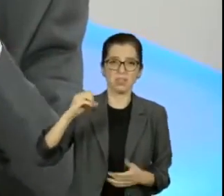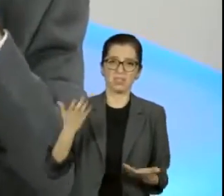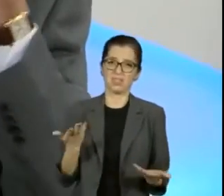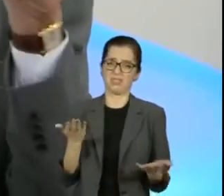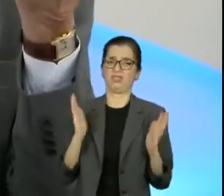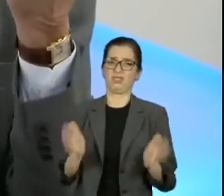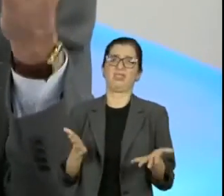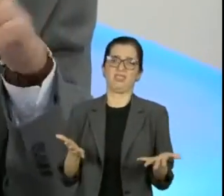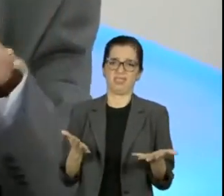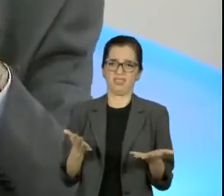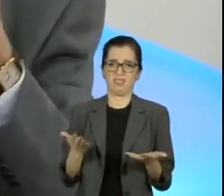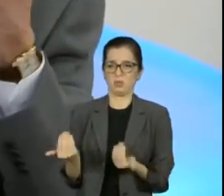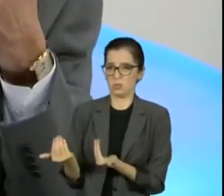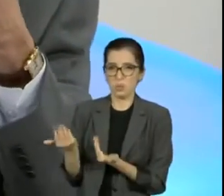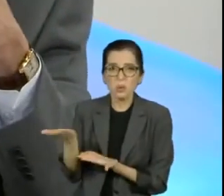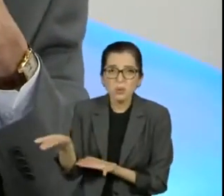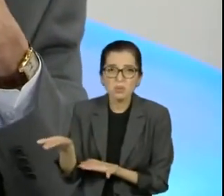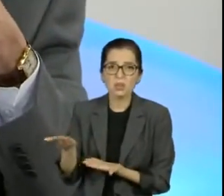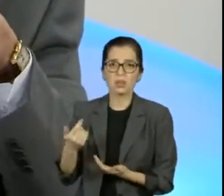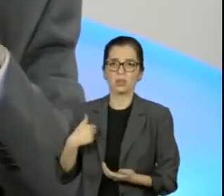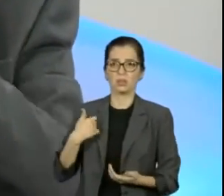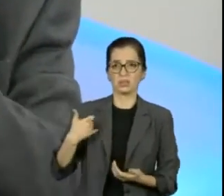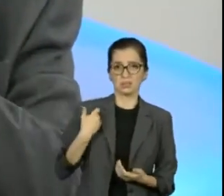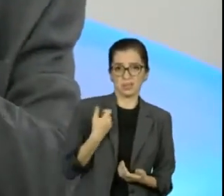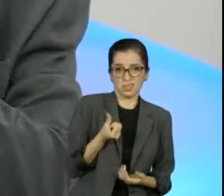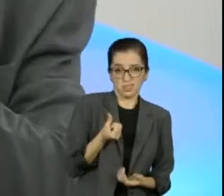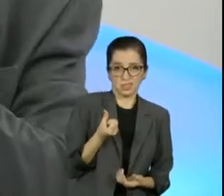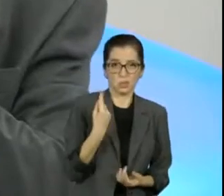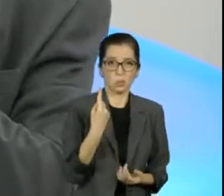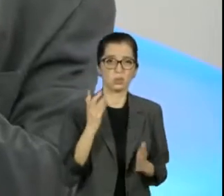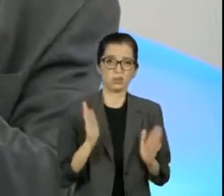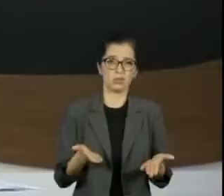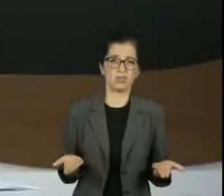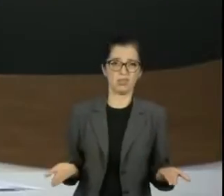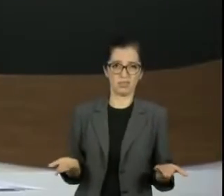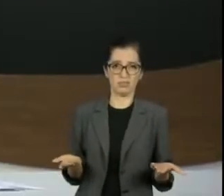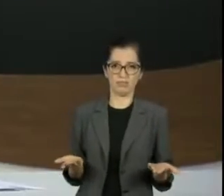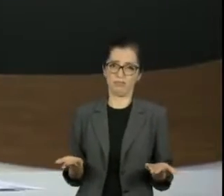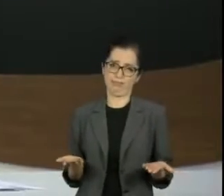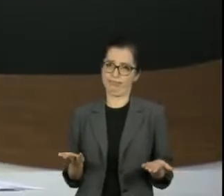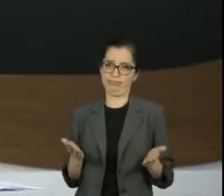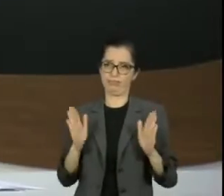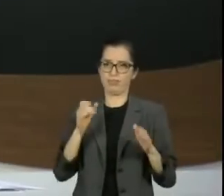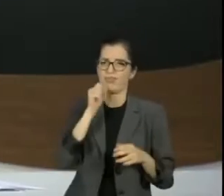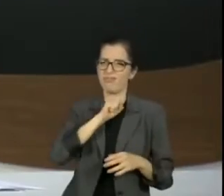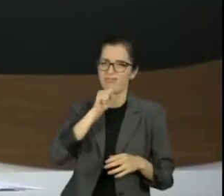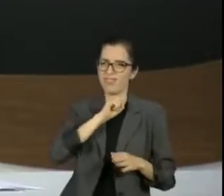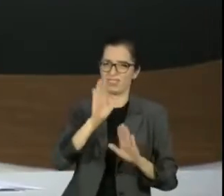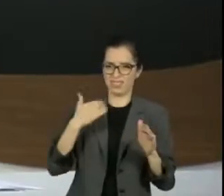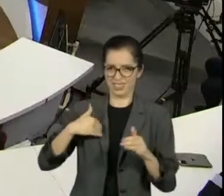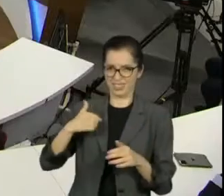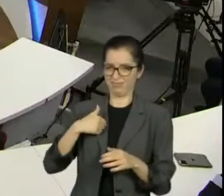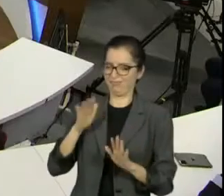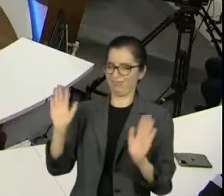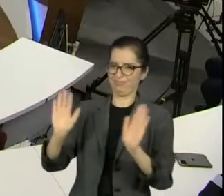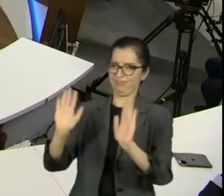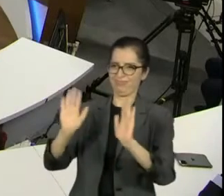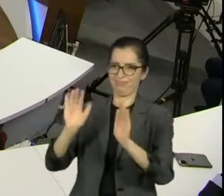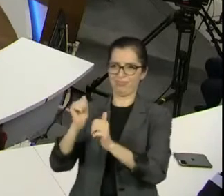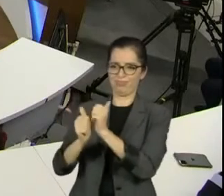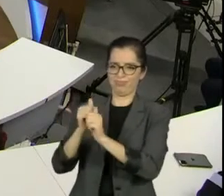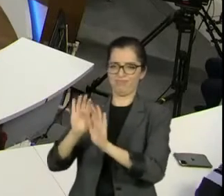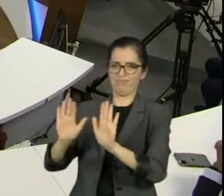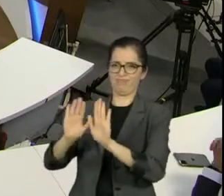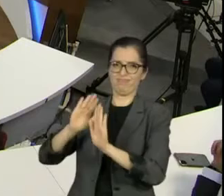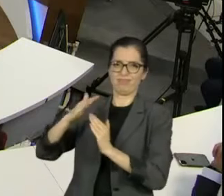Então, é uma diferença louca. Eu no futebol envelheci, eu Não está mais nessa, tá certo, a roda está aberta. Prefeito, o senhor falou de futebol, eu queria